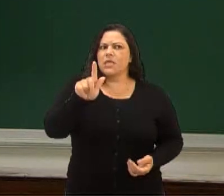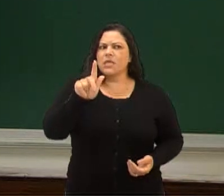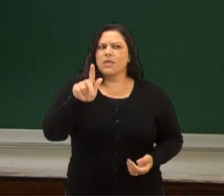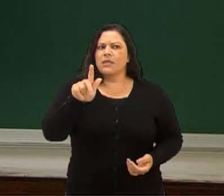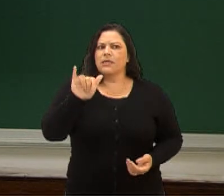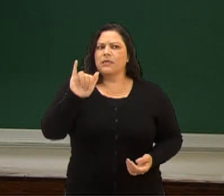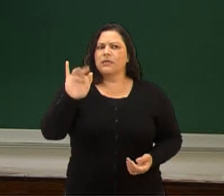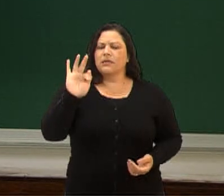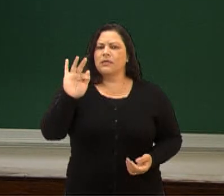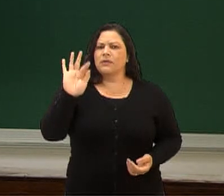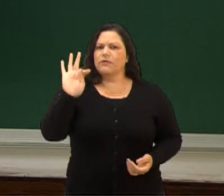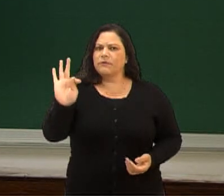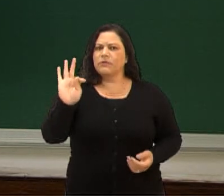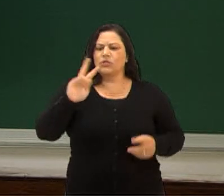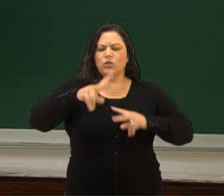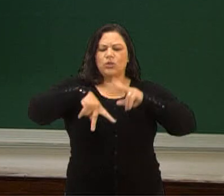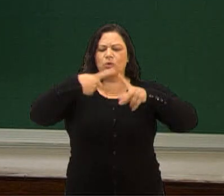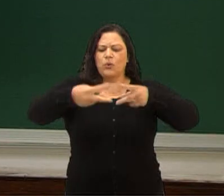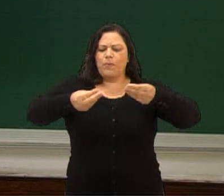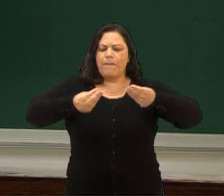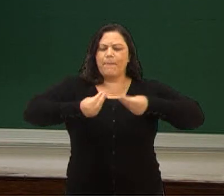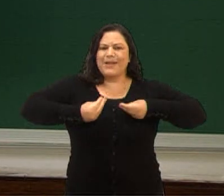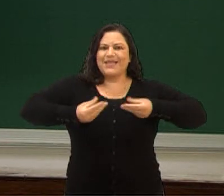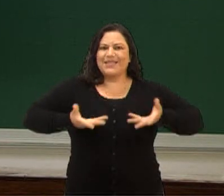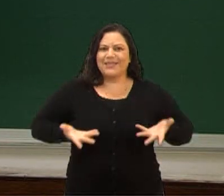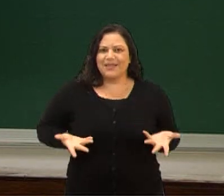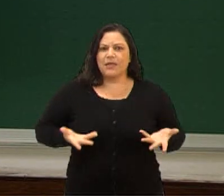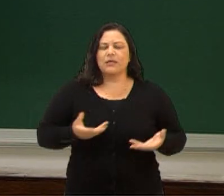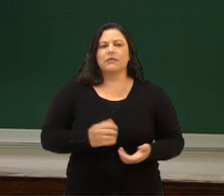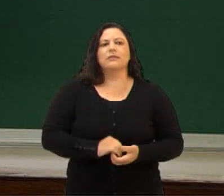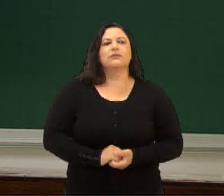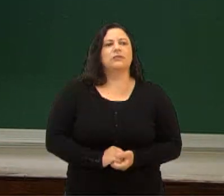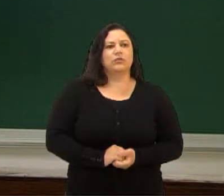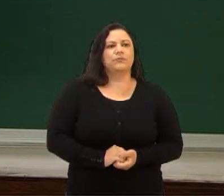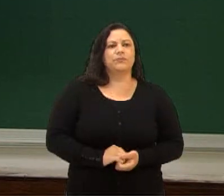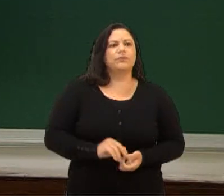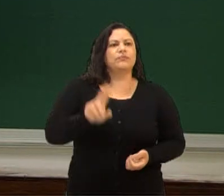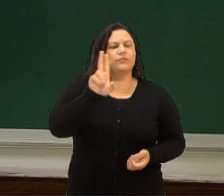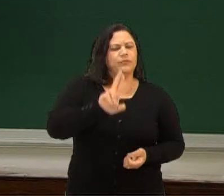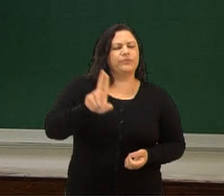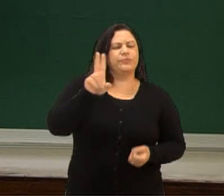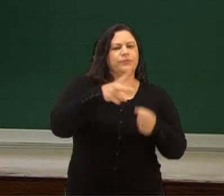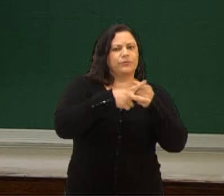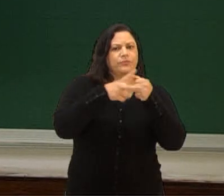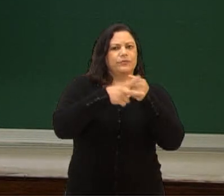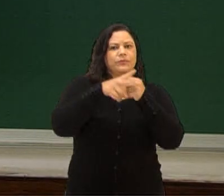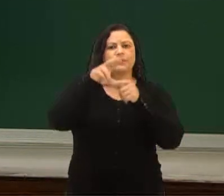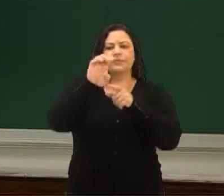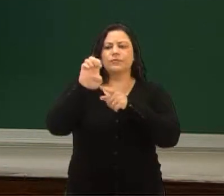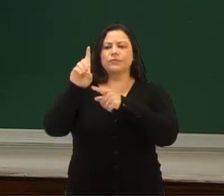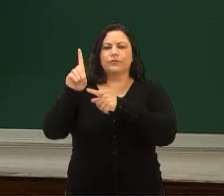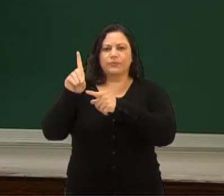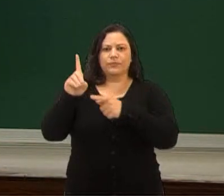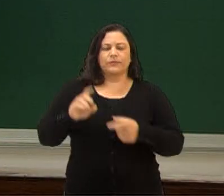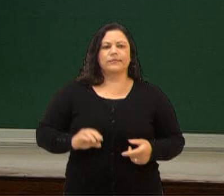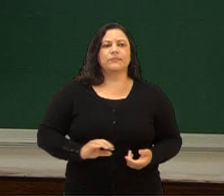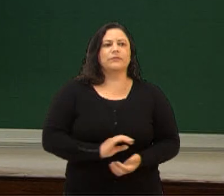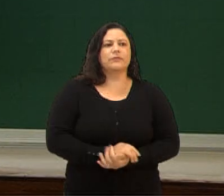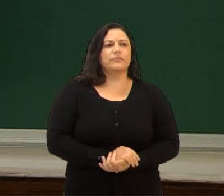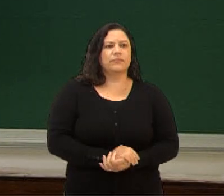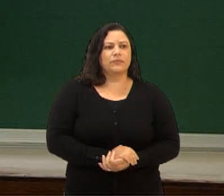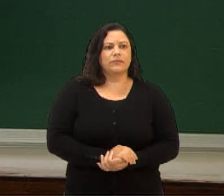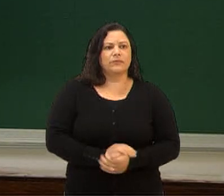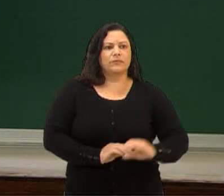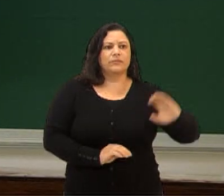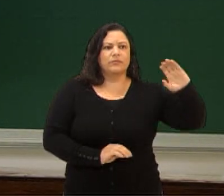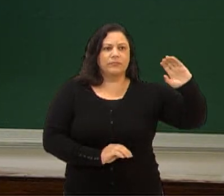do singular. Então, a gente usou o hasn't e o arrive também, verbo regular com ed no final. E letter C, a